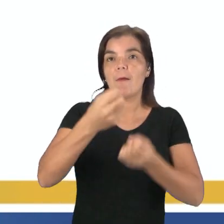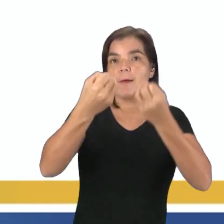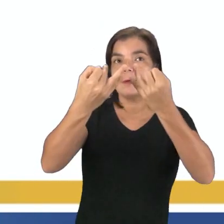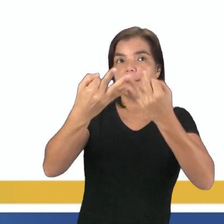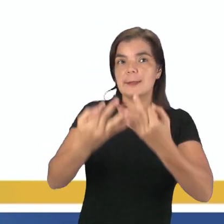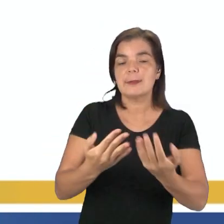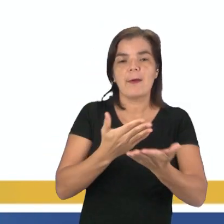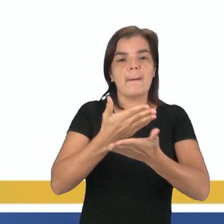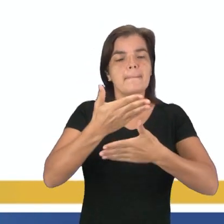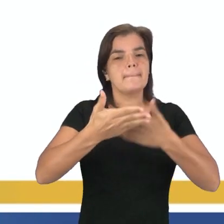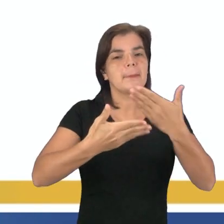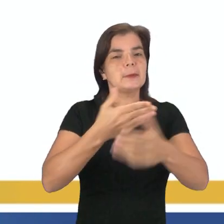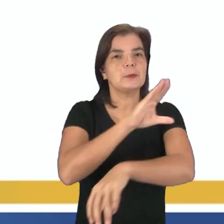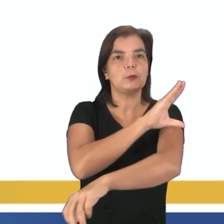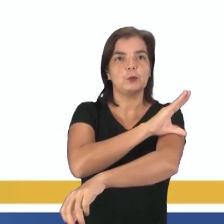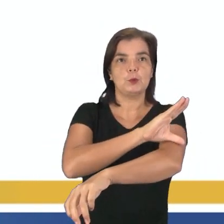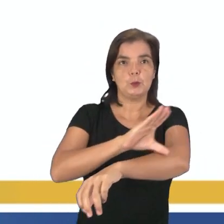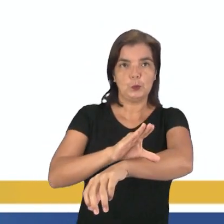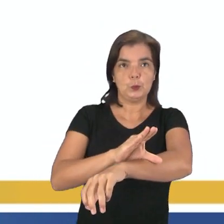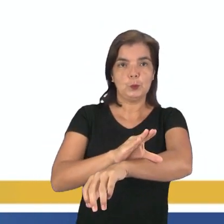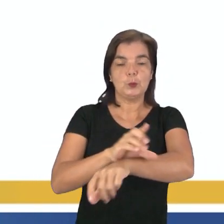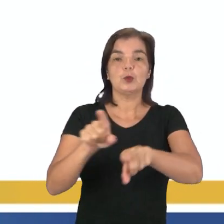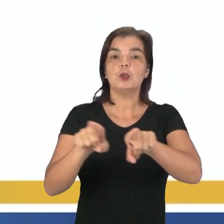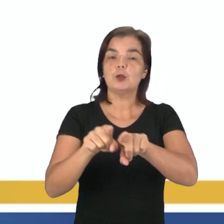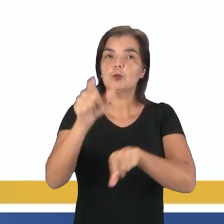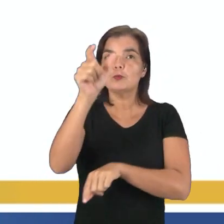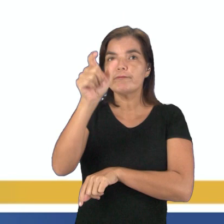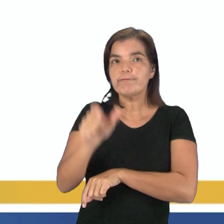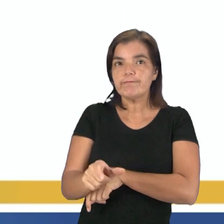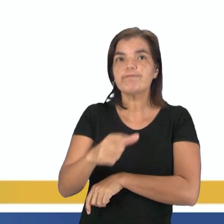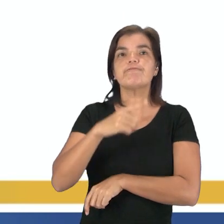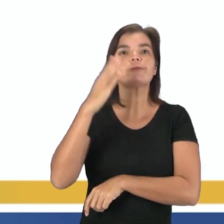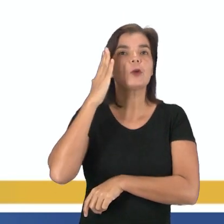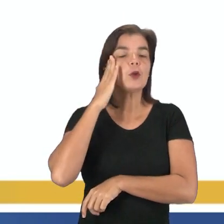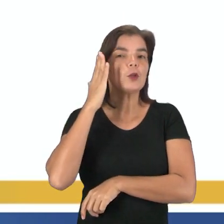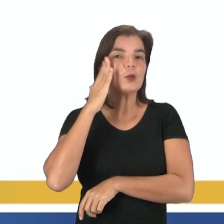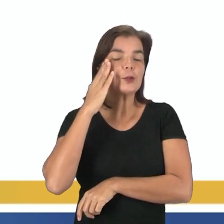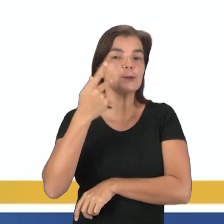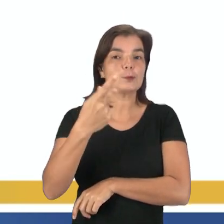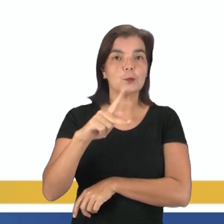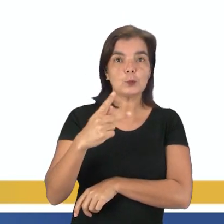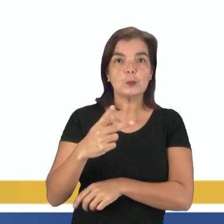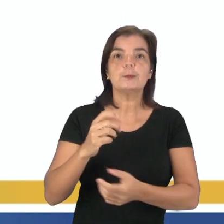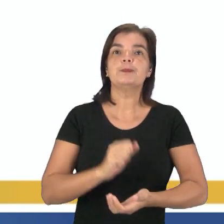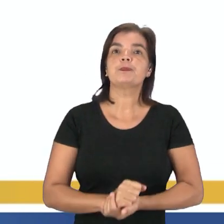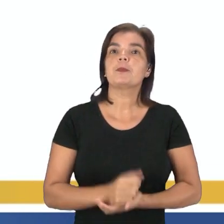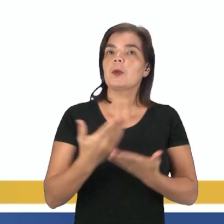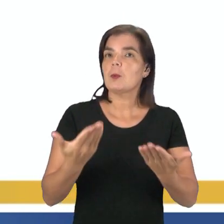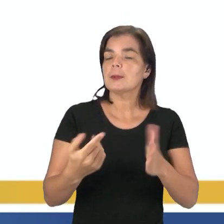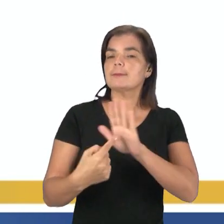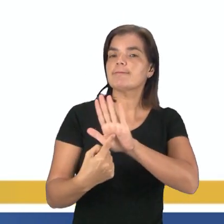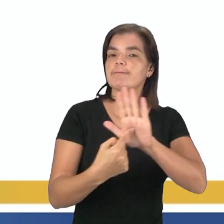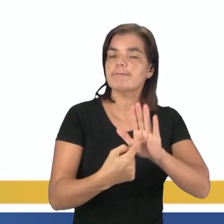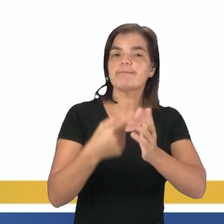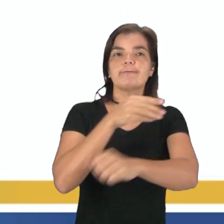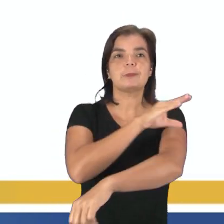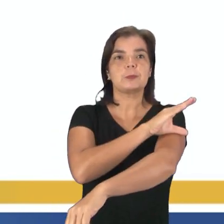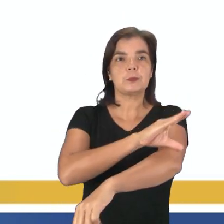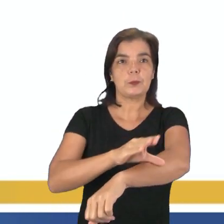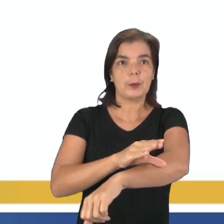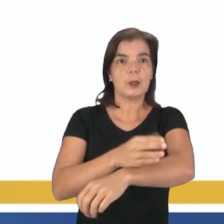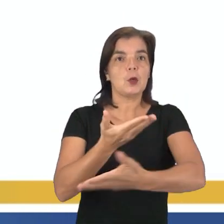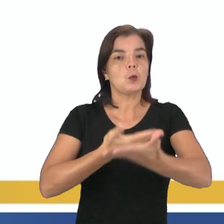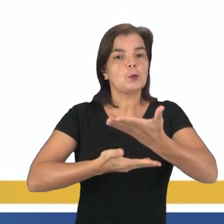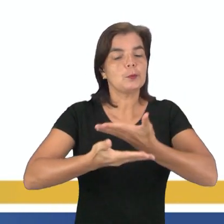identidade é definida a partir da cultura que o indivíduo entende como sendo sua, bem como das